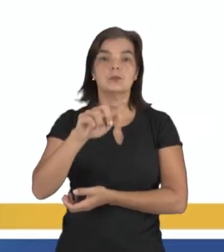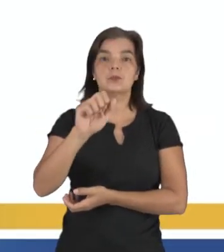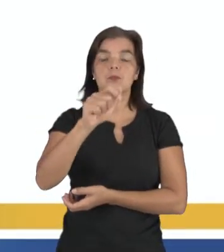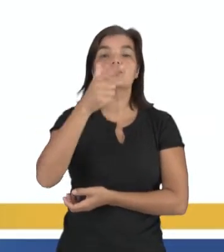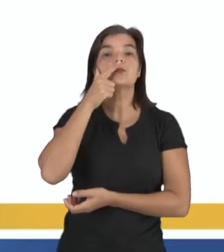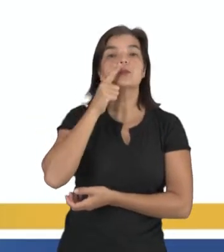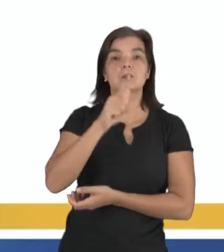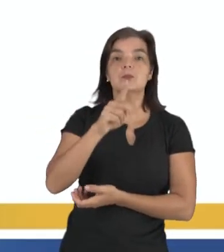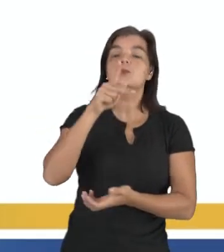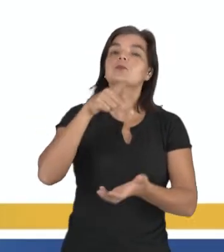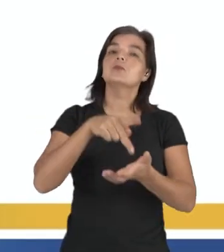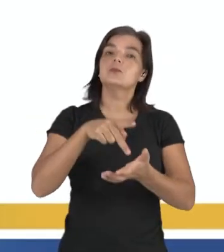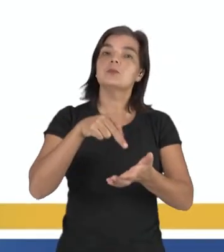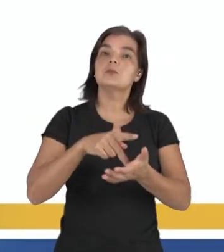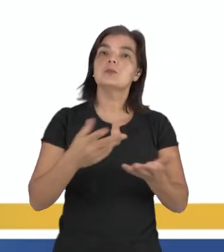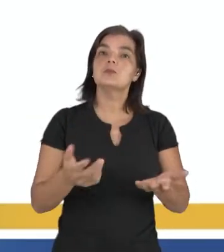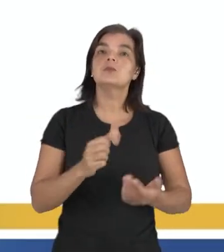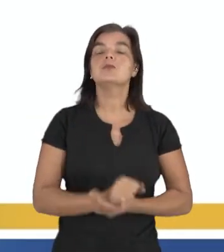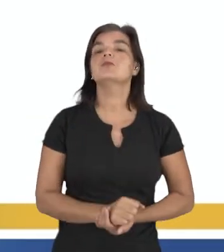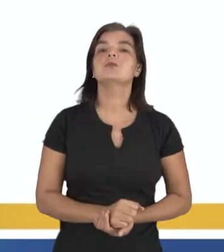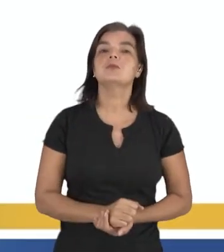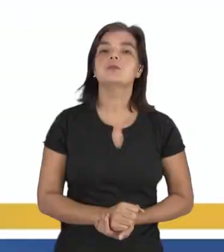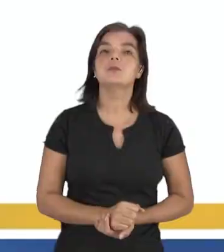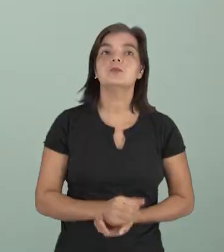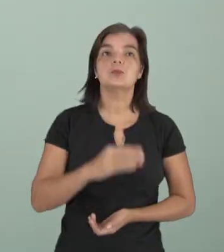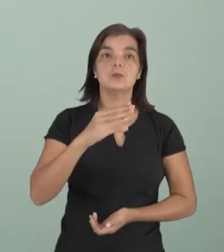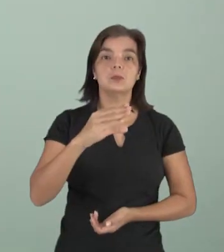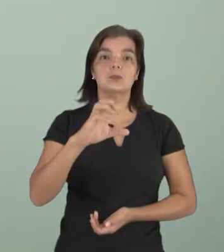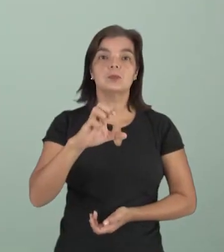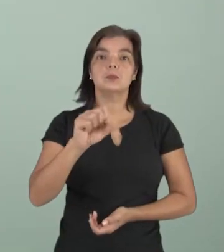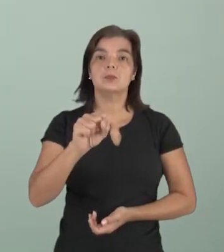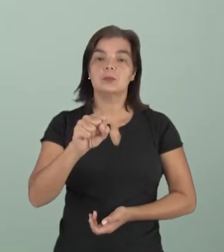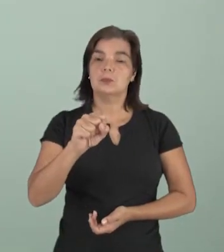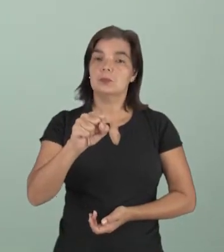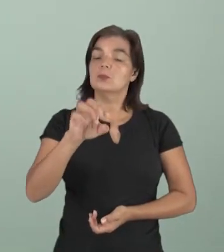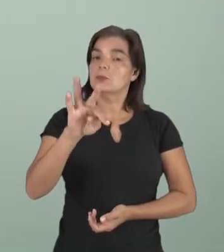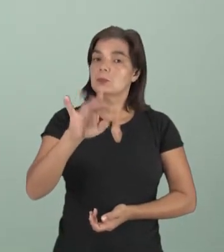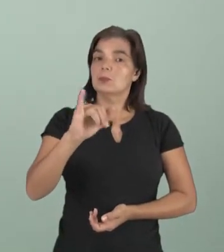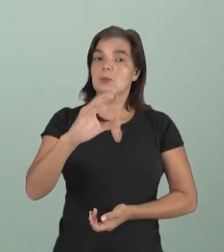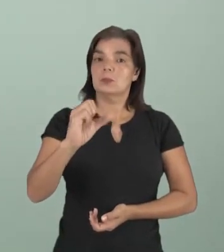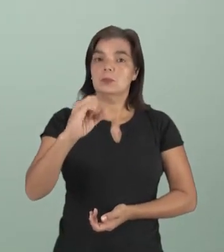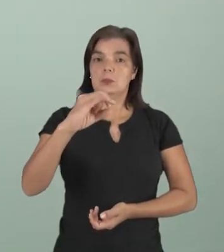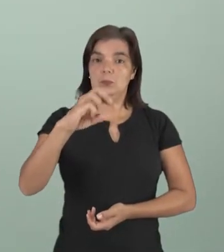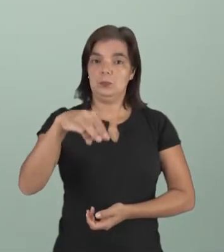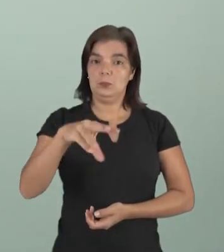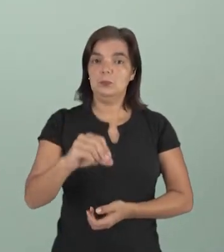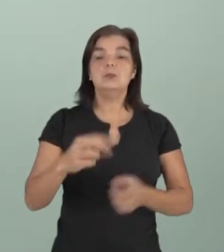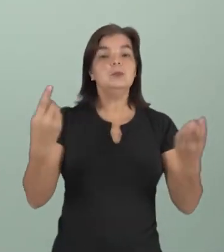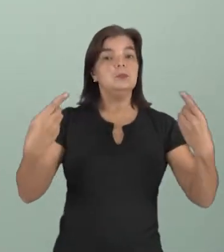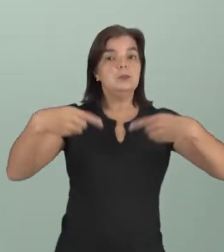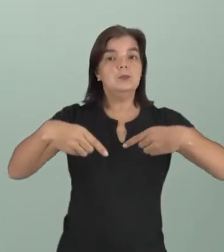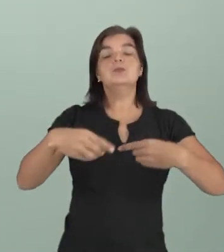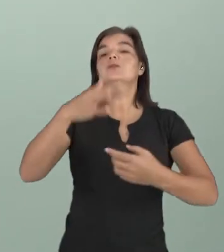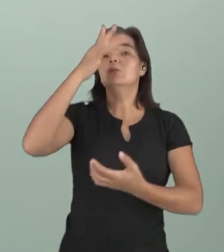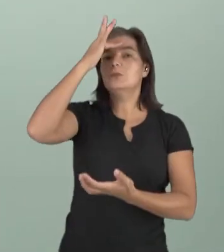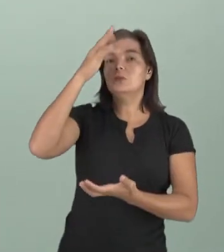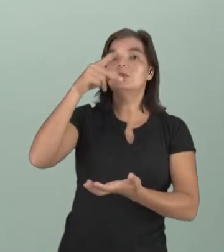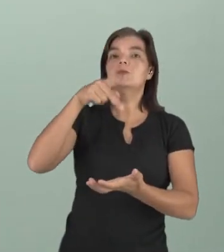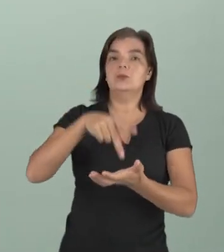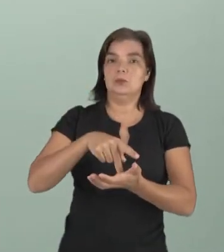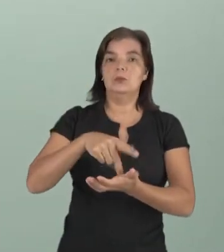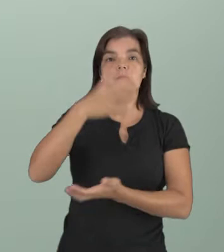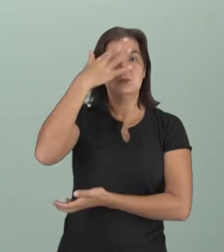em alcançar a verdade. O ceticismo, ele é uma oposição ao dogmático. Enquanto o dogmático